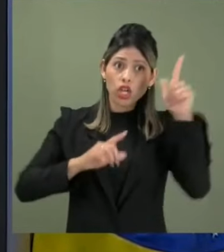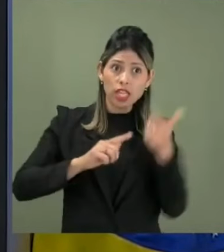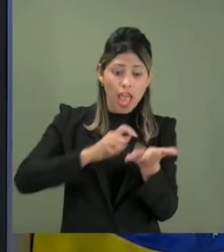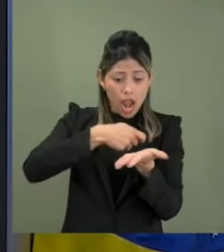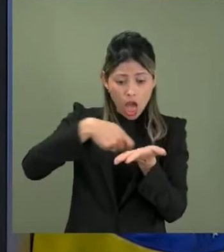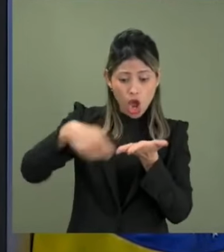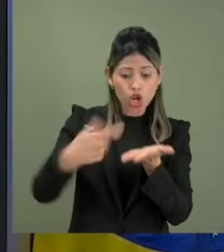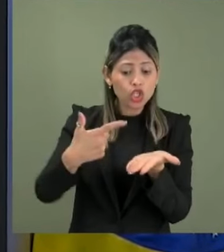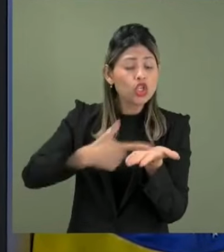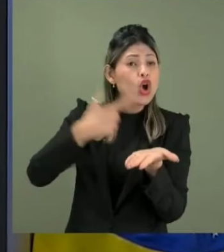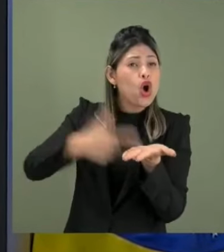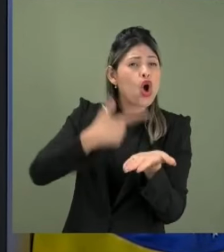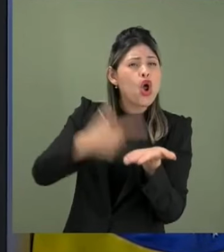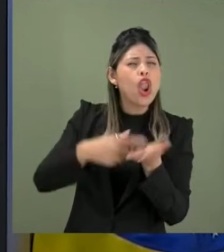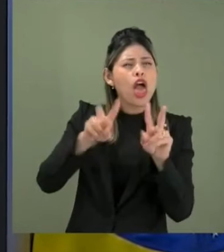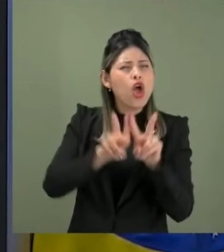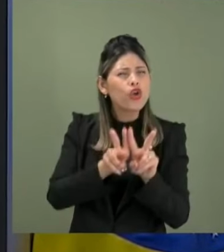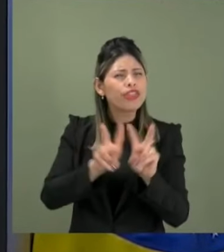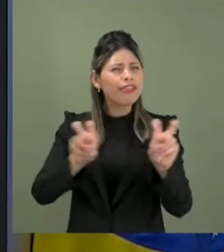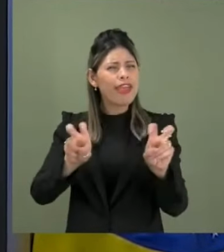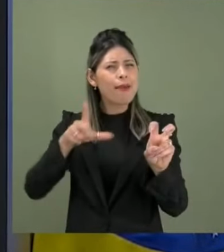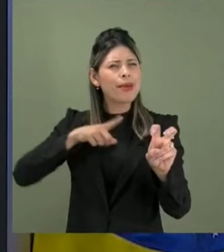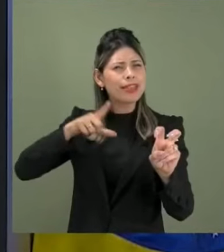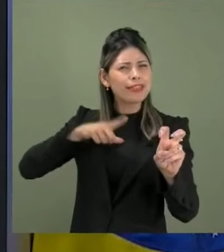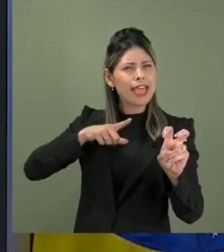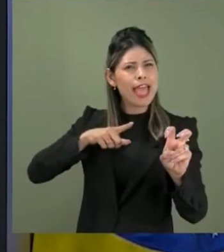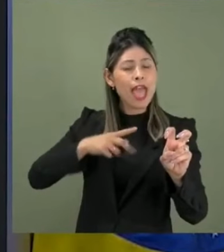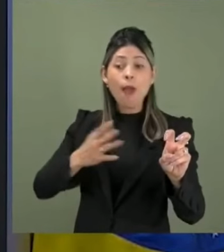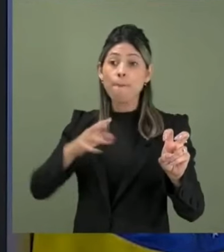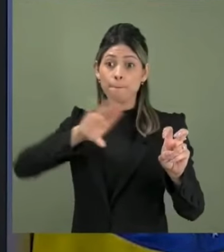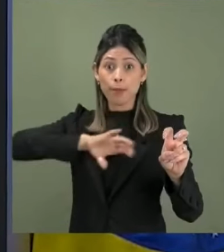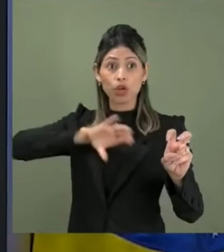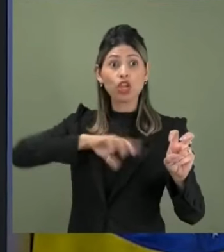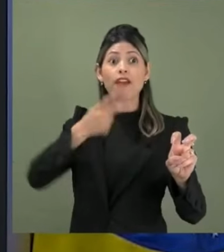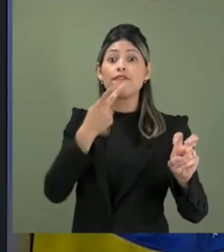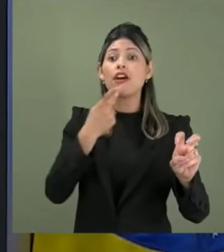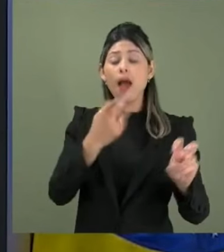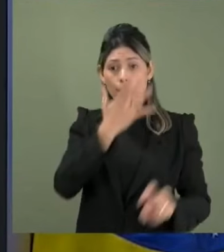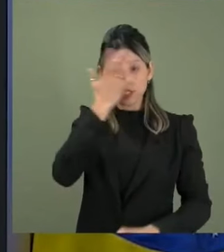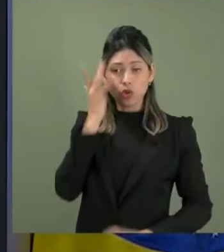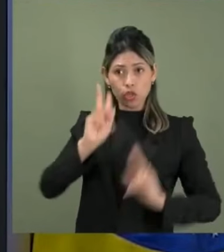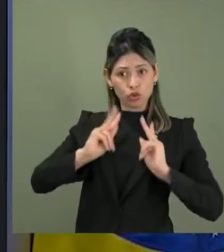chamado Questo Nomo, que em português é Isso no Ser Humano.